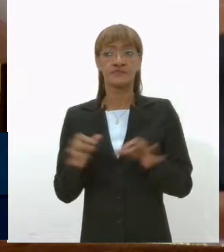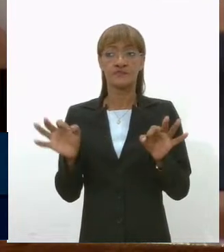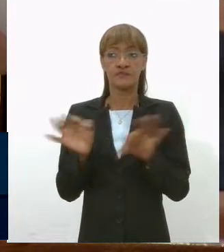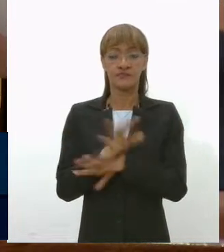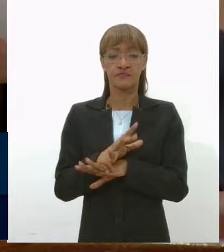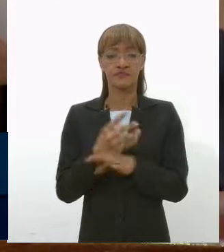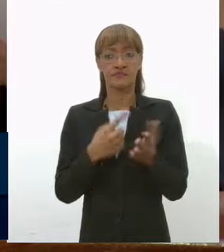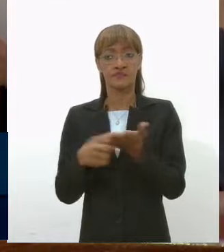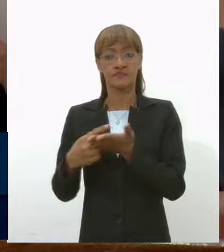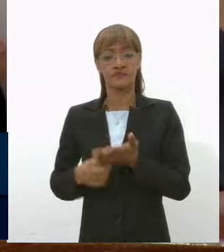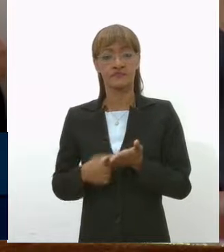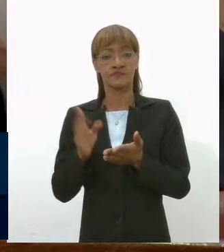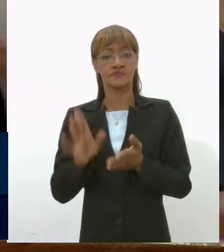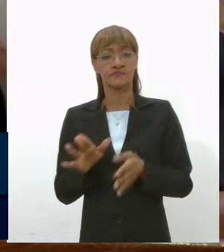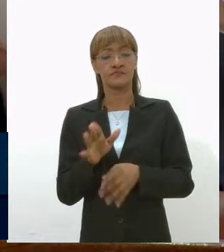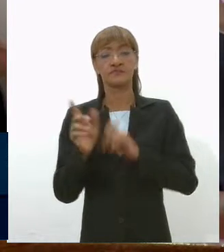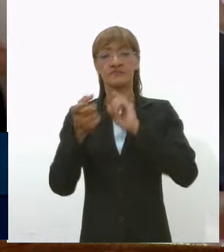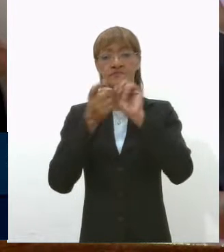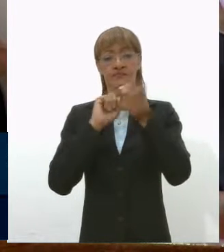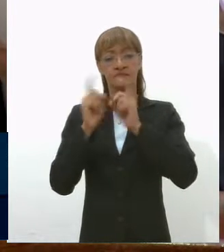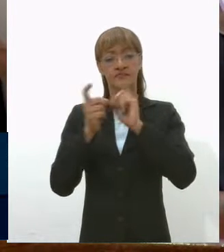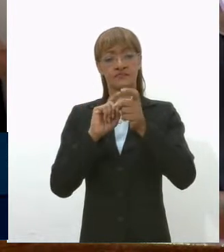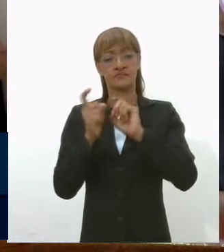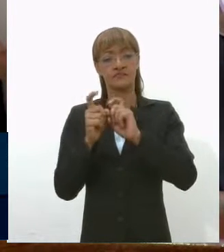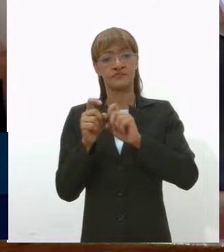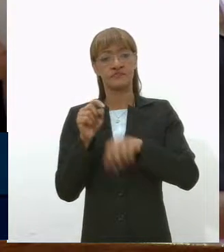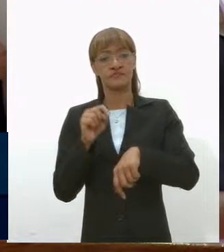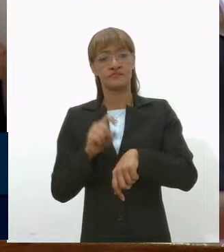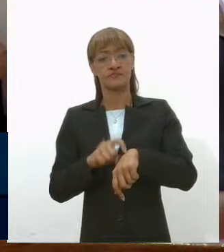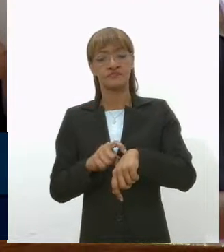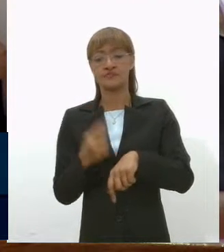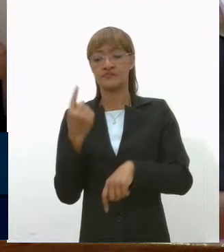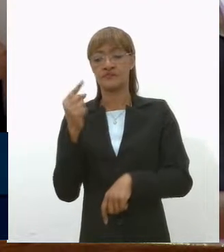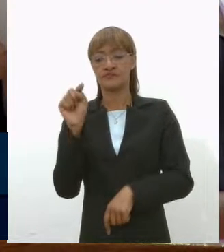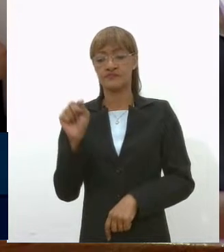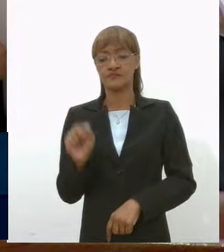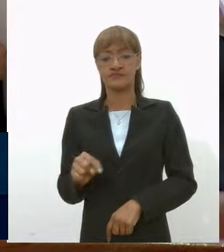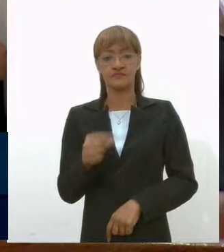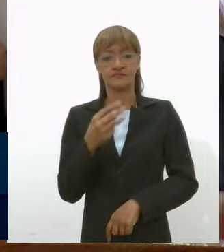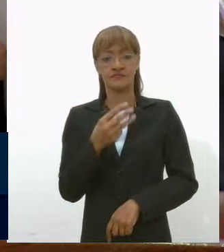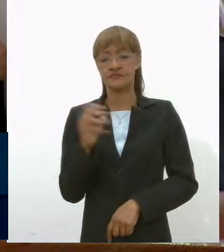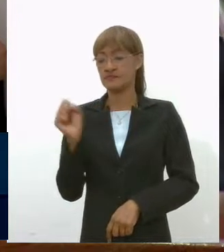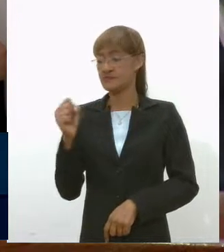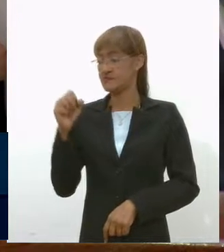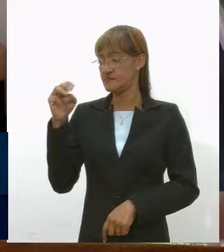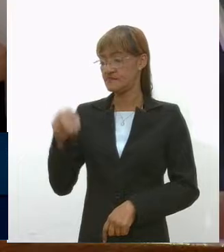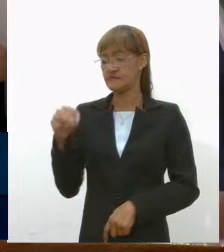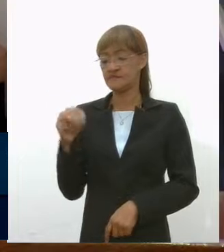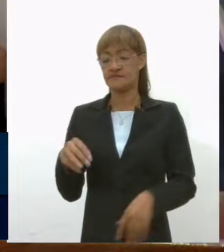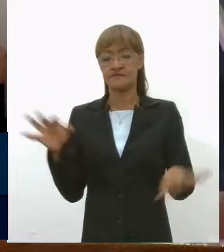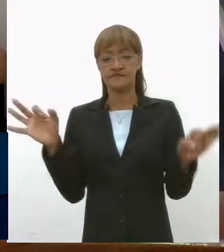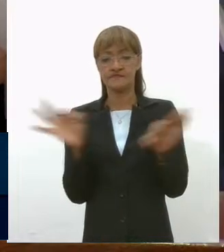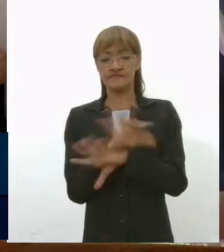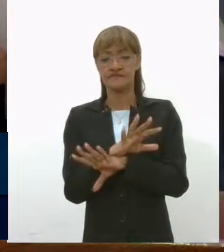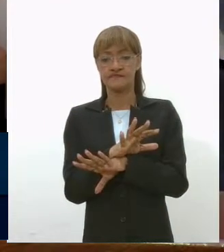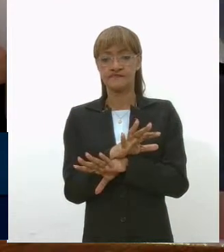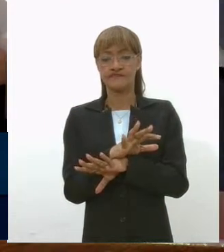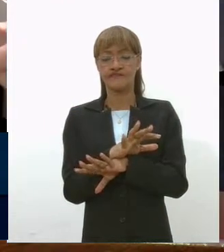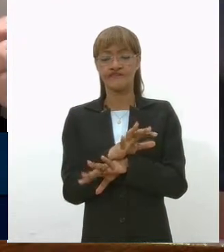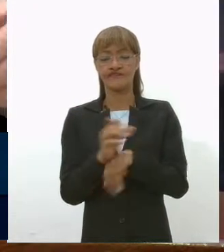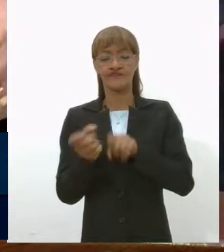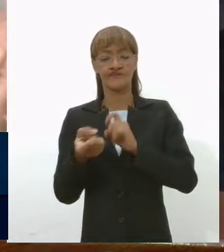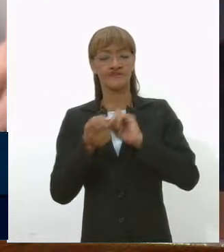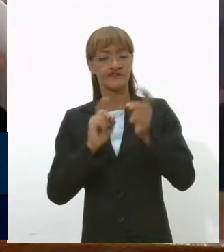presidente convocou a sessão extraordinária para as 13 horas e 38 minutos e, em seguida, encerrou a